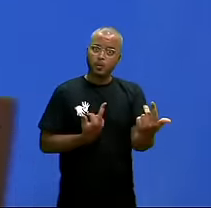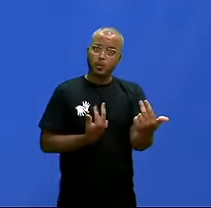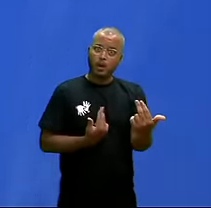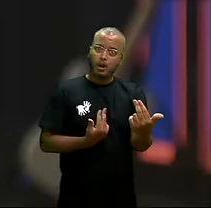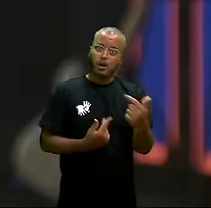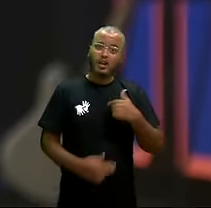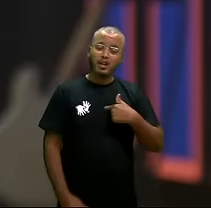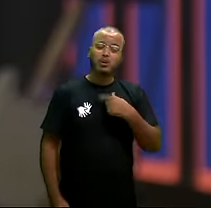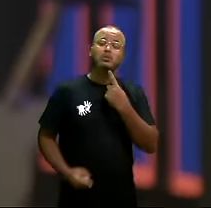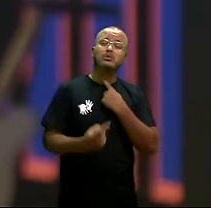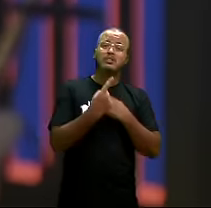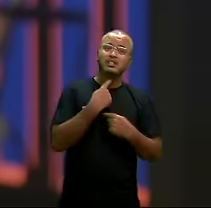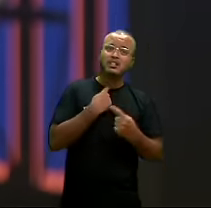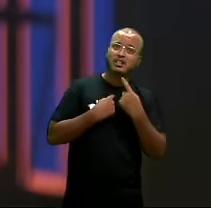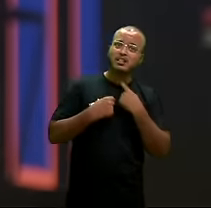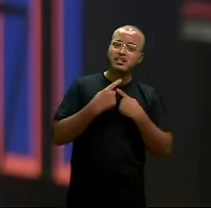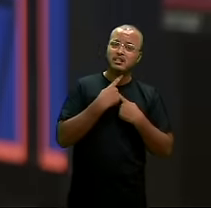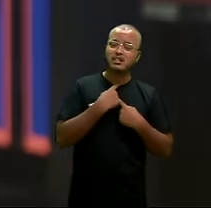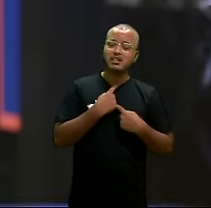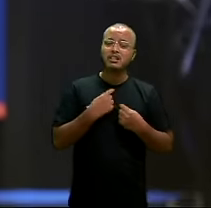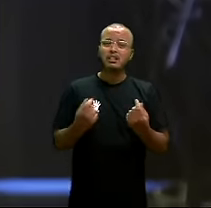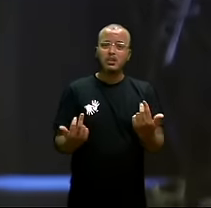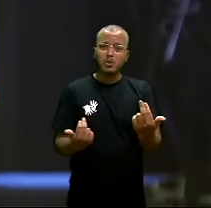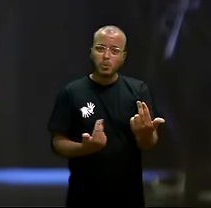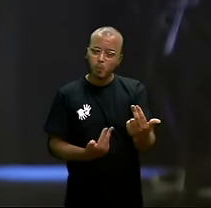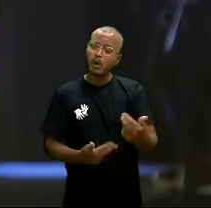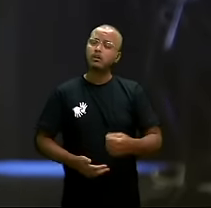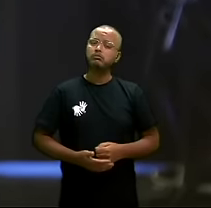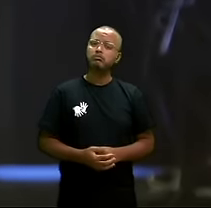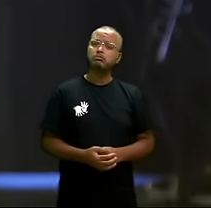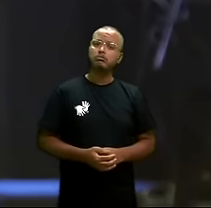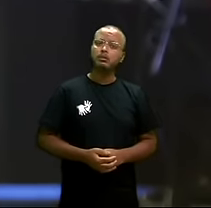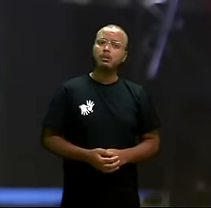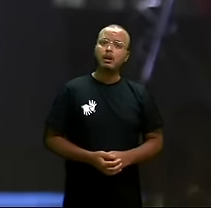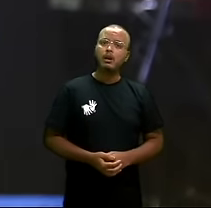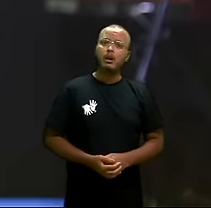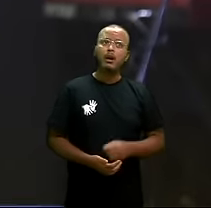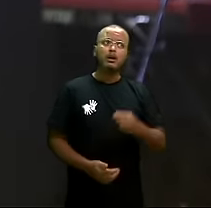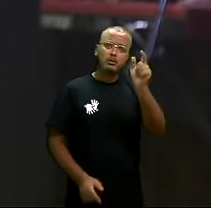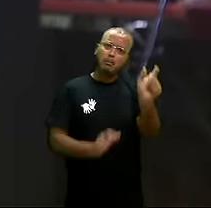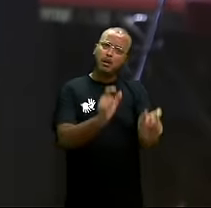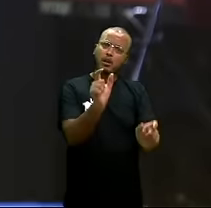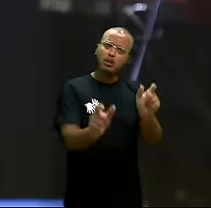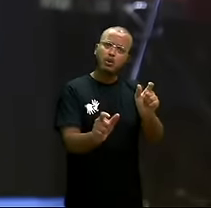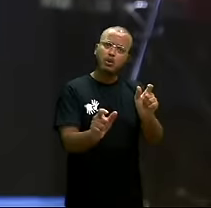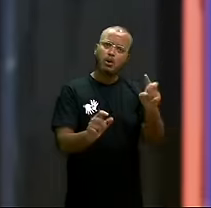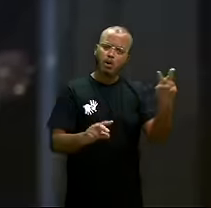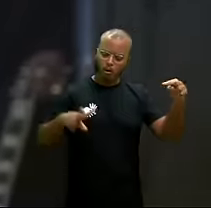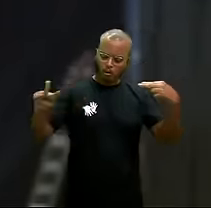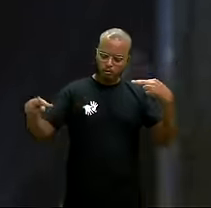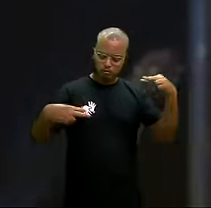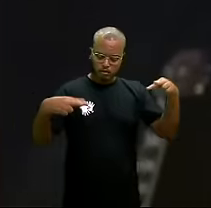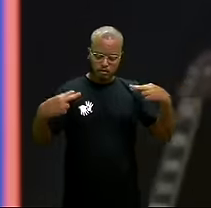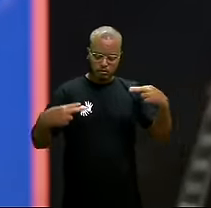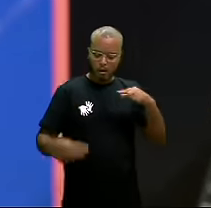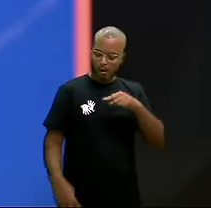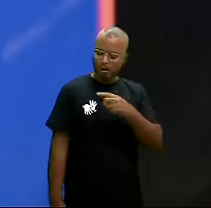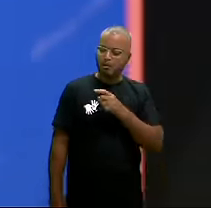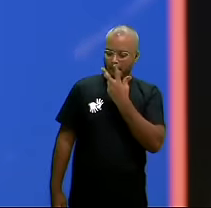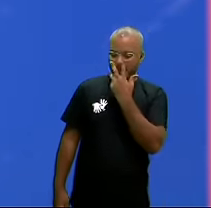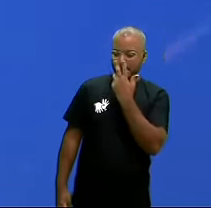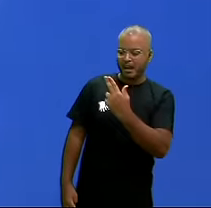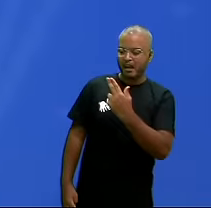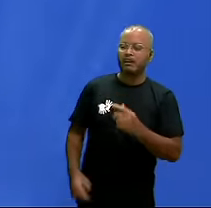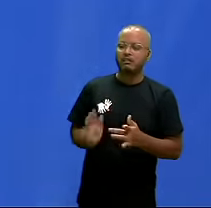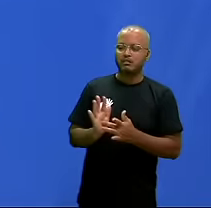tem. Quem está ouvindo o que eu estou falando aqui? O jeito que fala, quando ele fala, parece que mexe comigo. Eu acredito muito nisso. Acredito